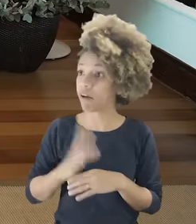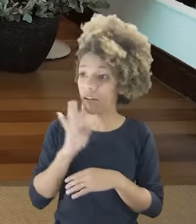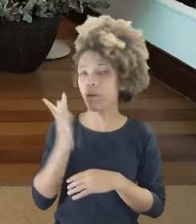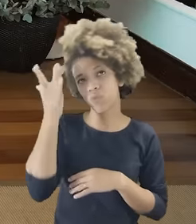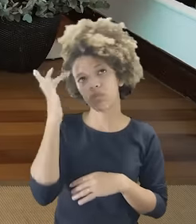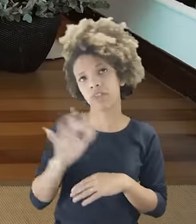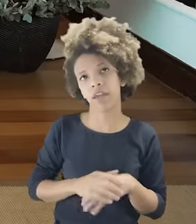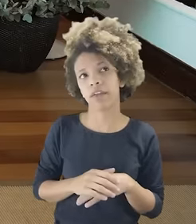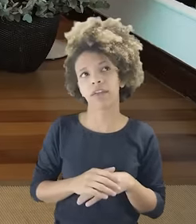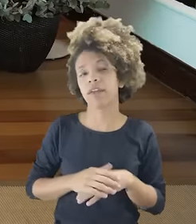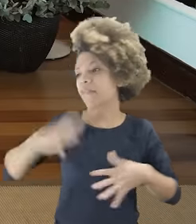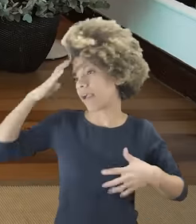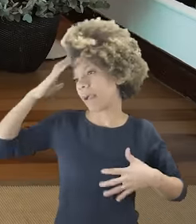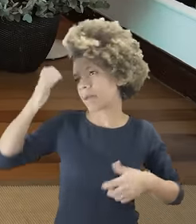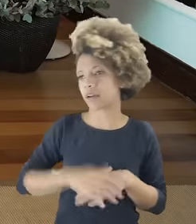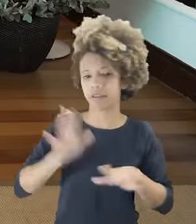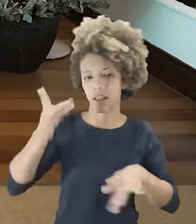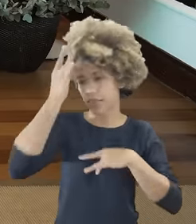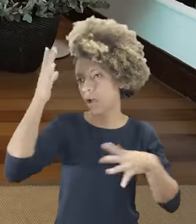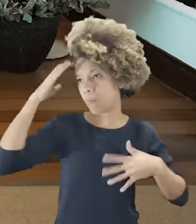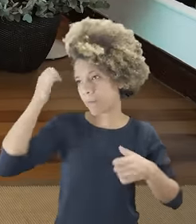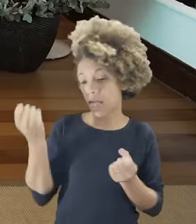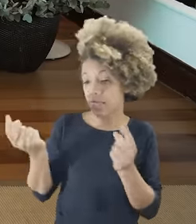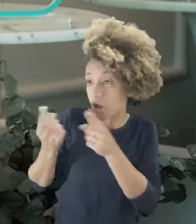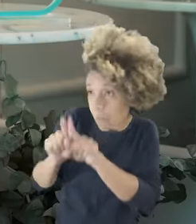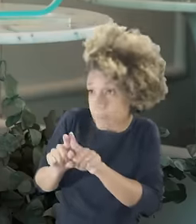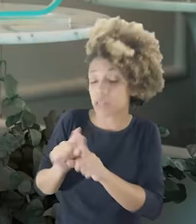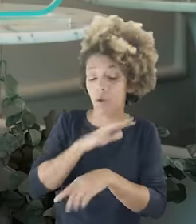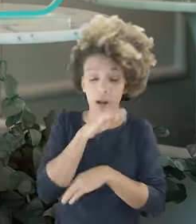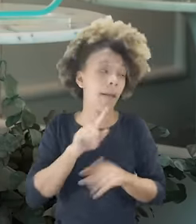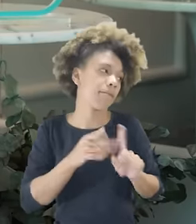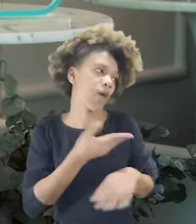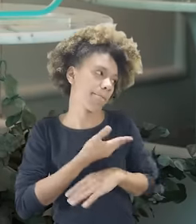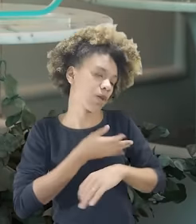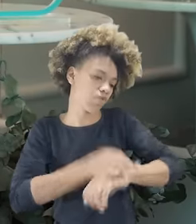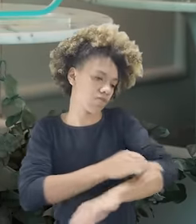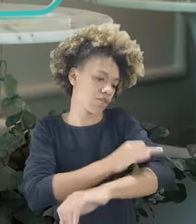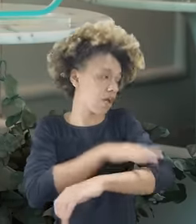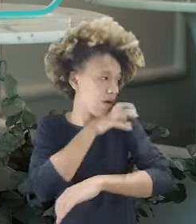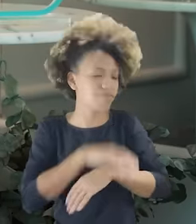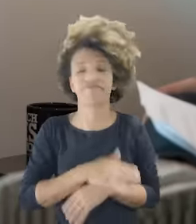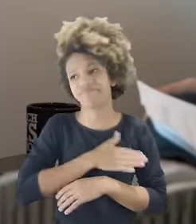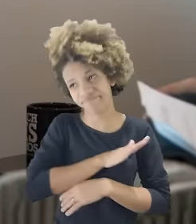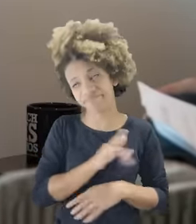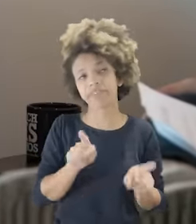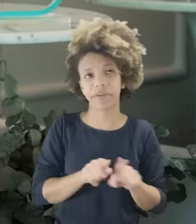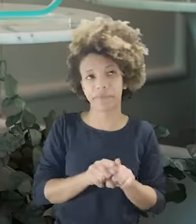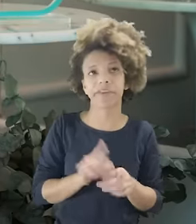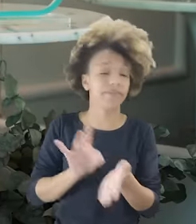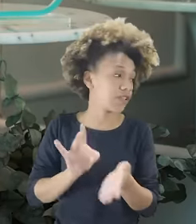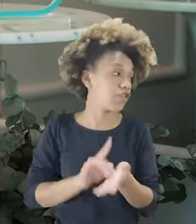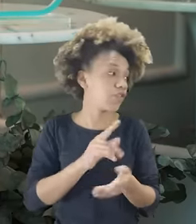Sei lá o Sérgio tá com a macaca Que bacana tá fazendo companhia amigo da onça na verdade ele ficou pejorativo e na verdade